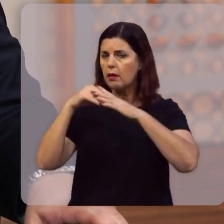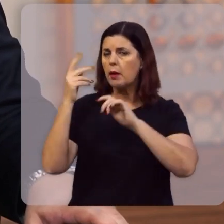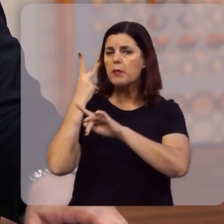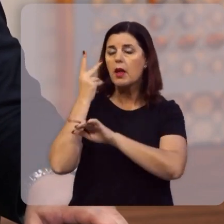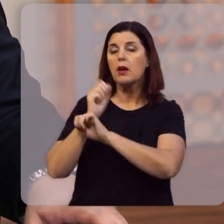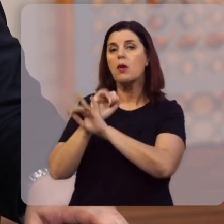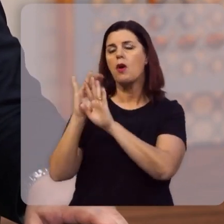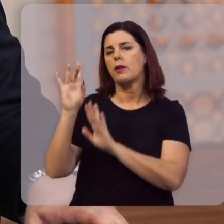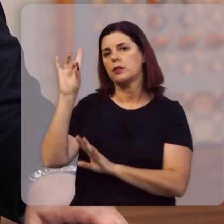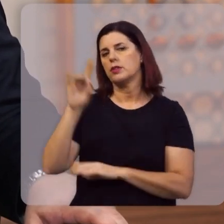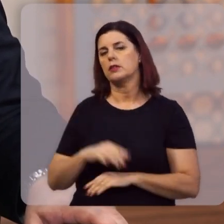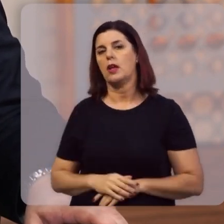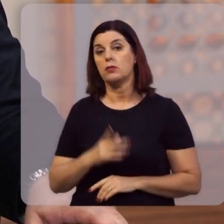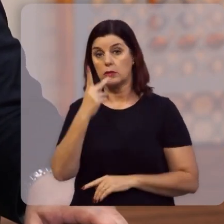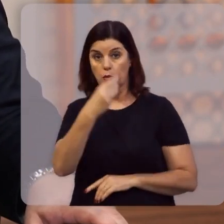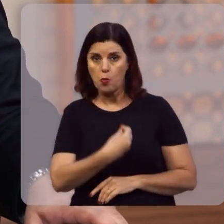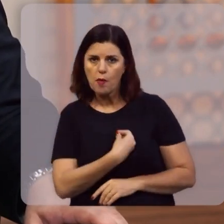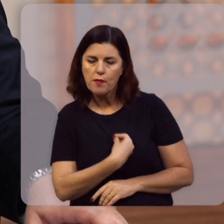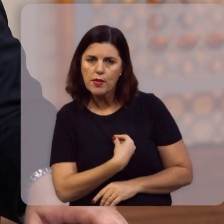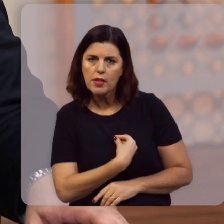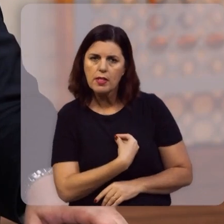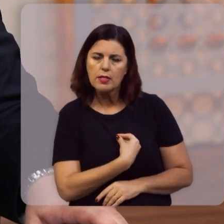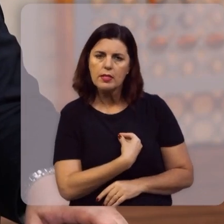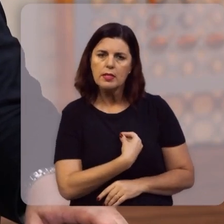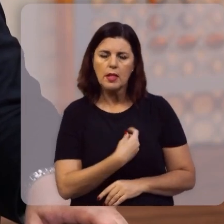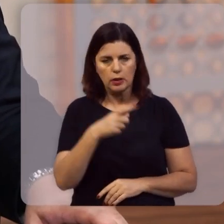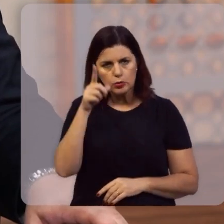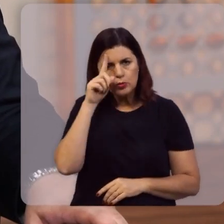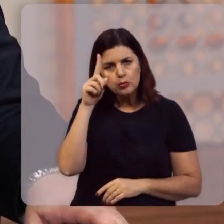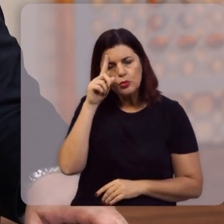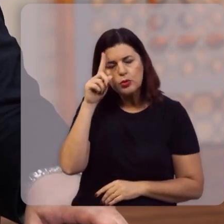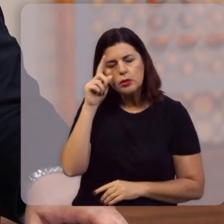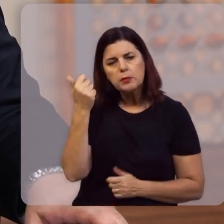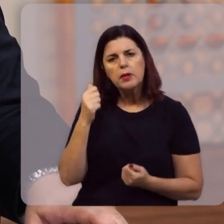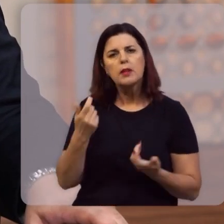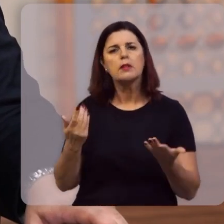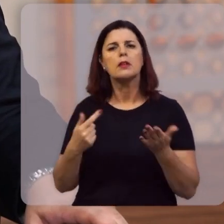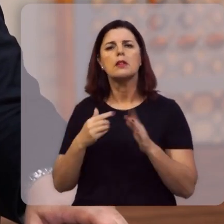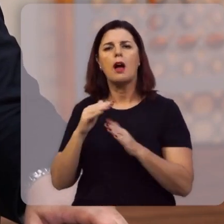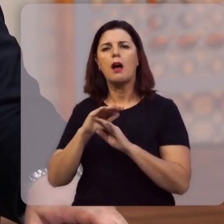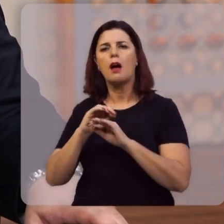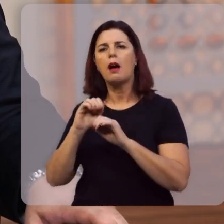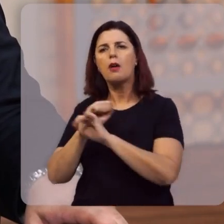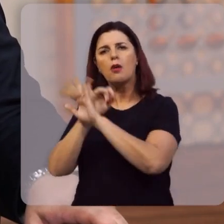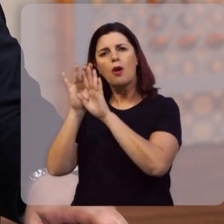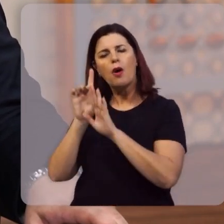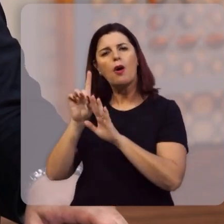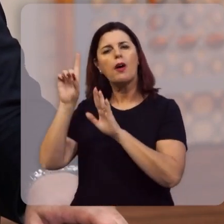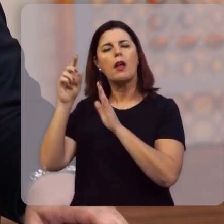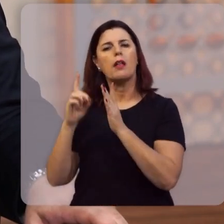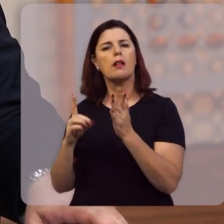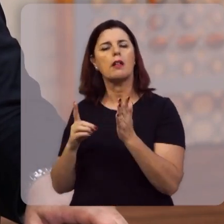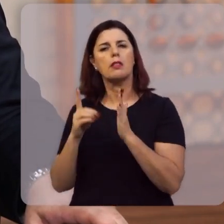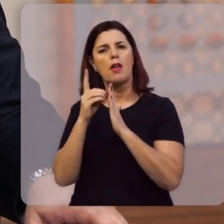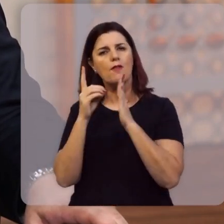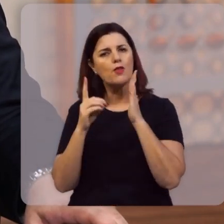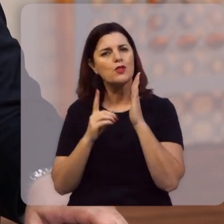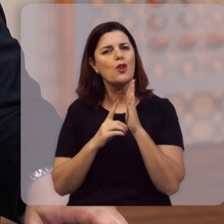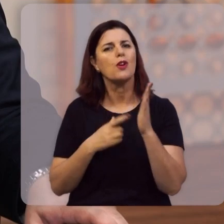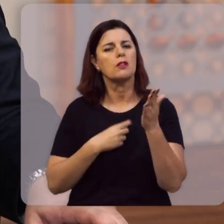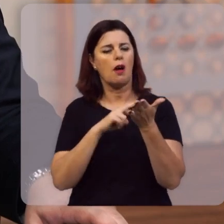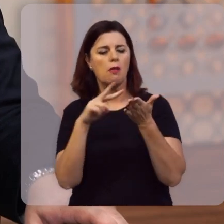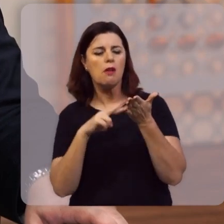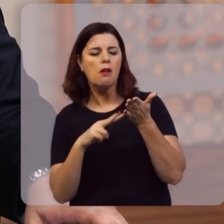glória de Deus. A sua vida no dia a dia deve ser uma vida de culto. Você tem que ter uma vida devocional em que você lê